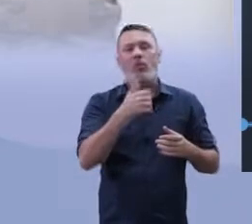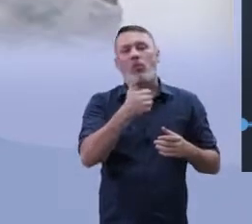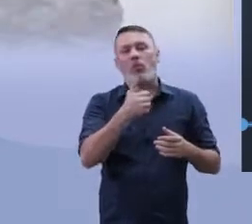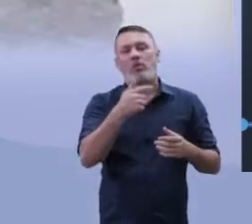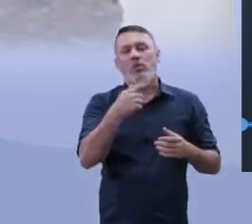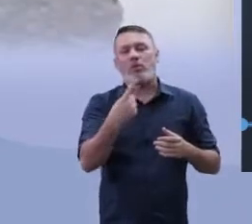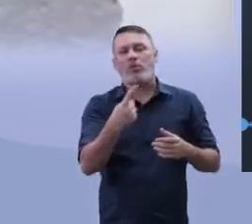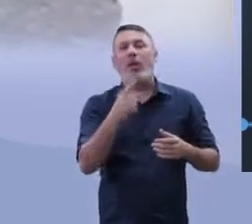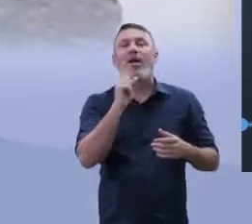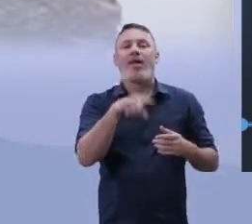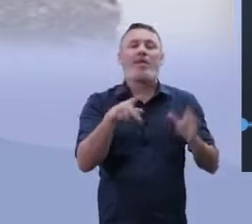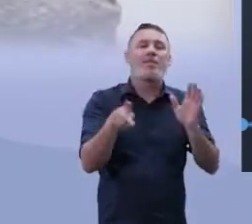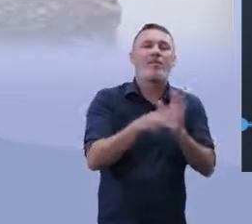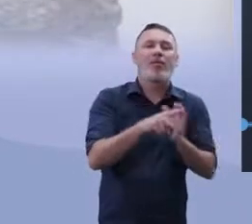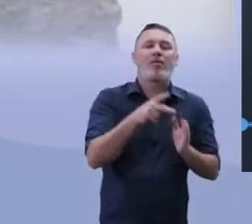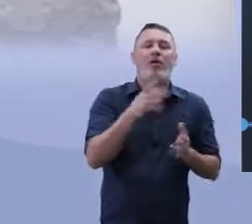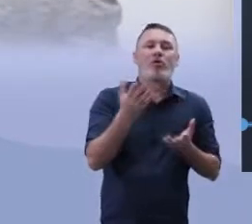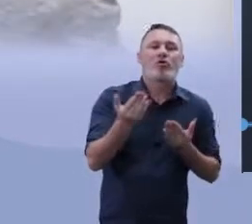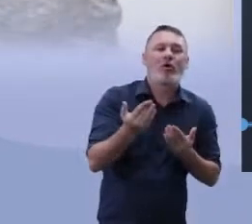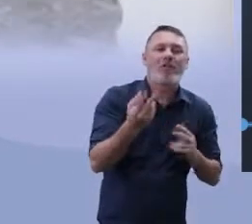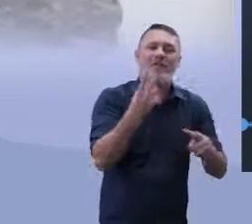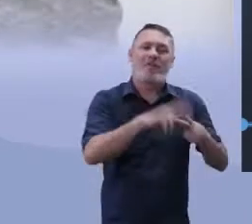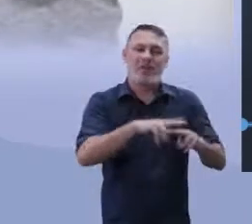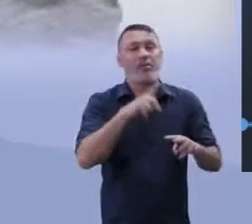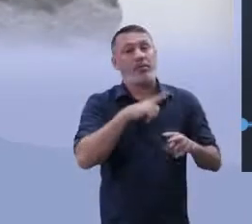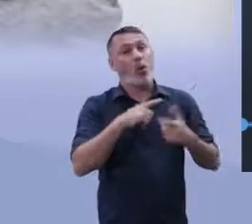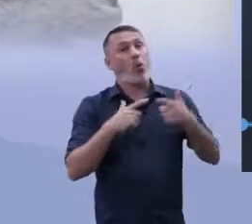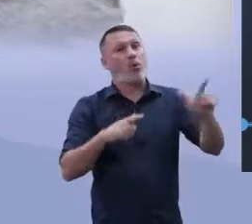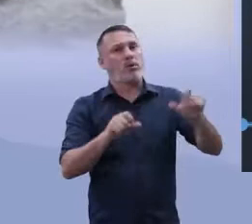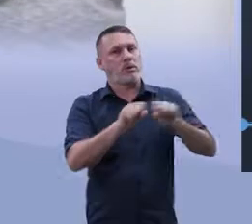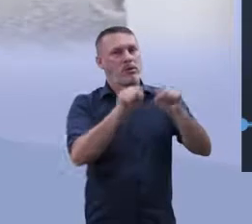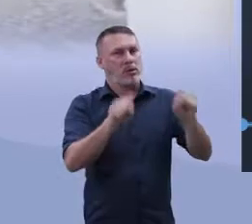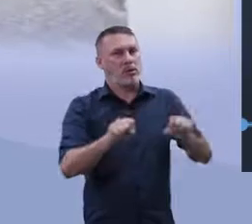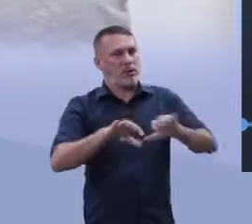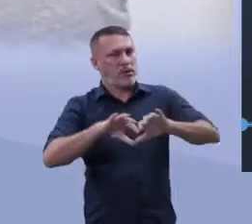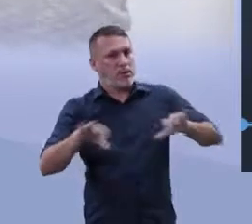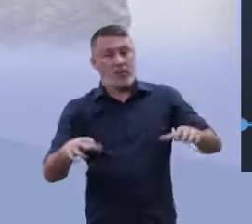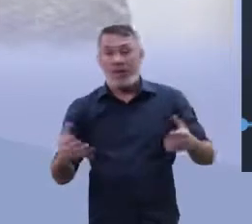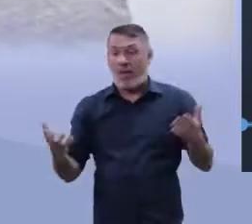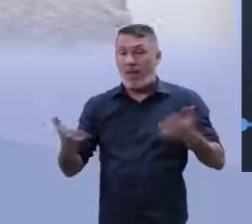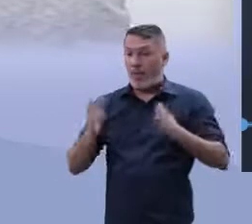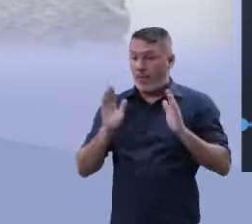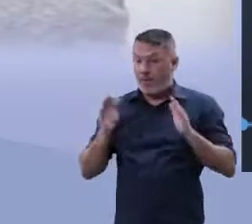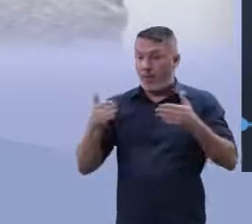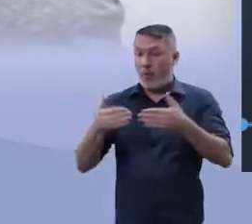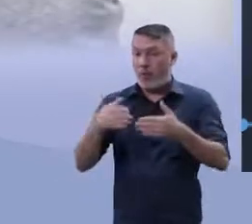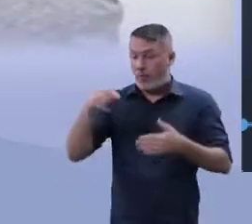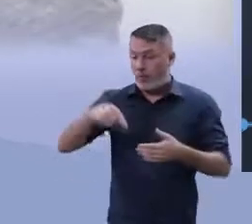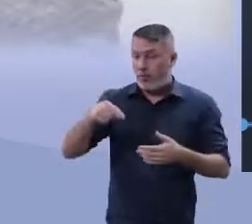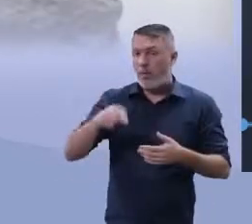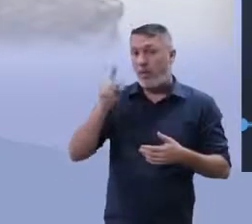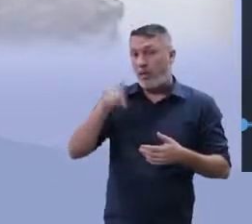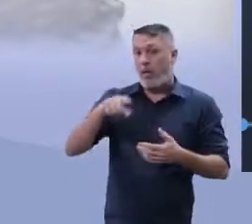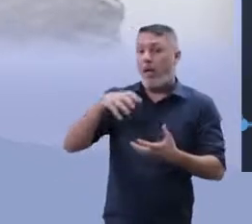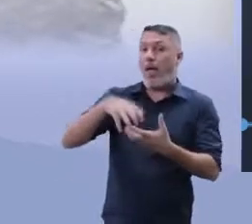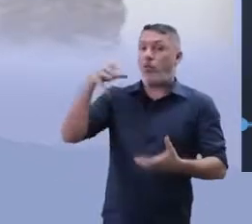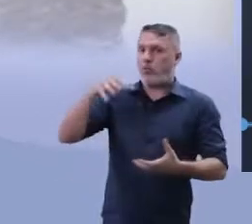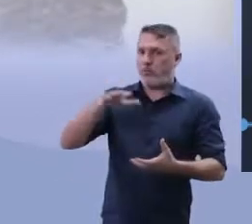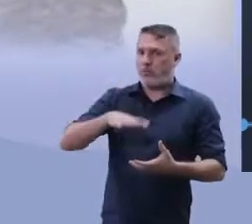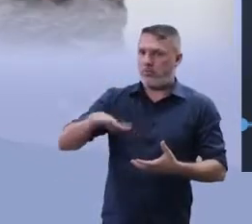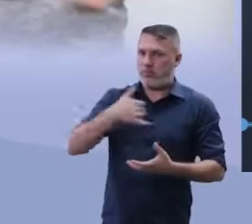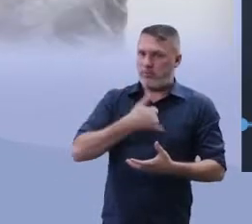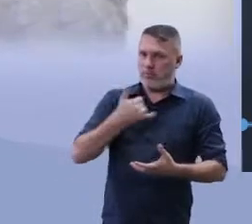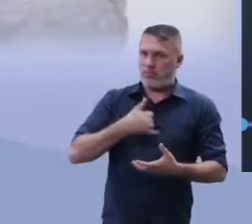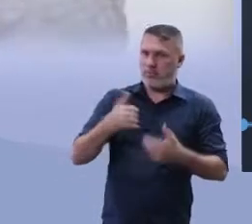171, a redução da maioridade penal. Nós vamos falar alguma coisa relativa a esse aspecto, perfeito? Mas aqui nós estamos falando, vamos simplificar para vocês,